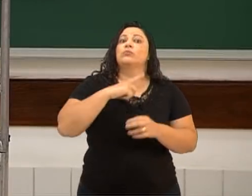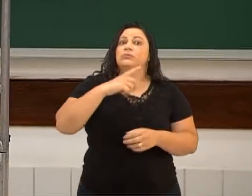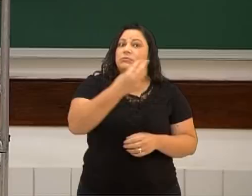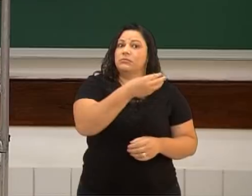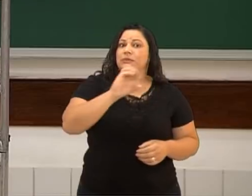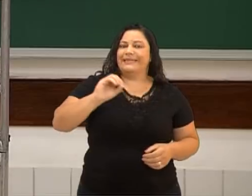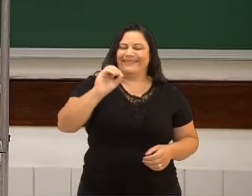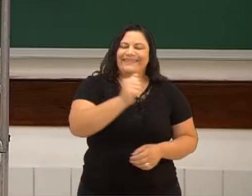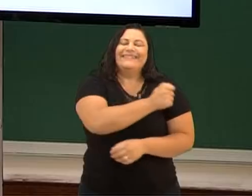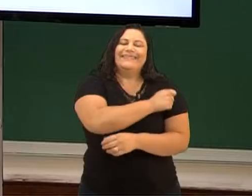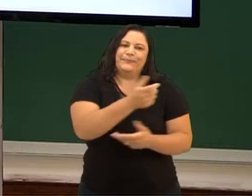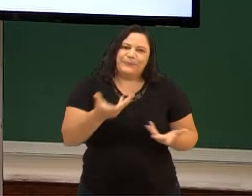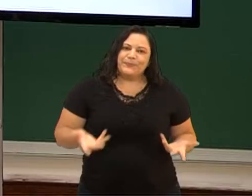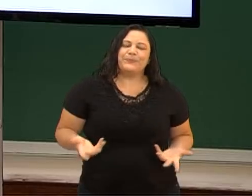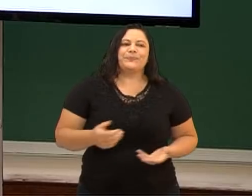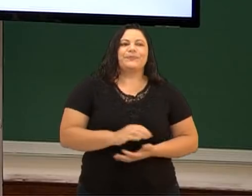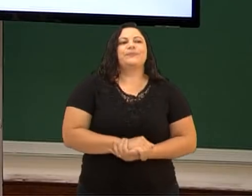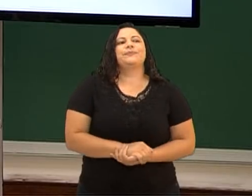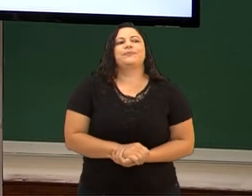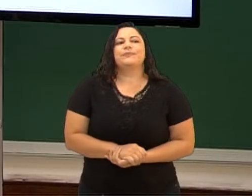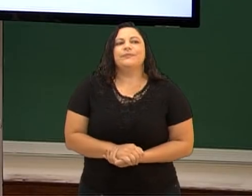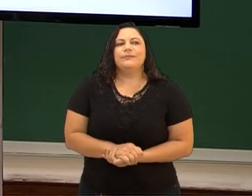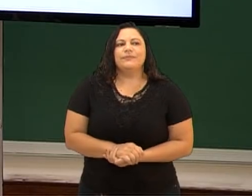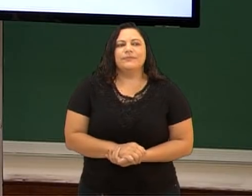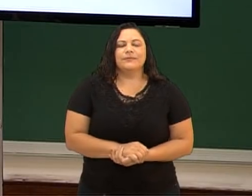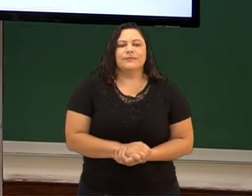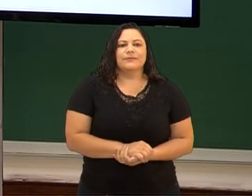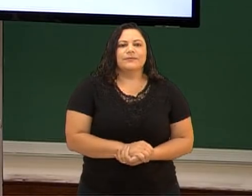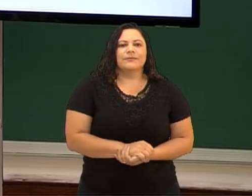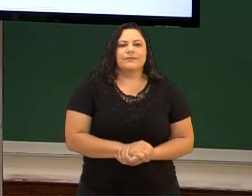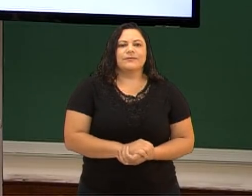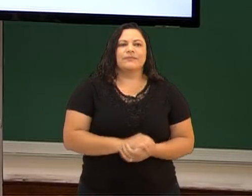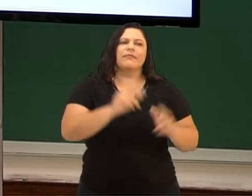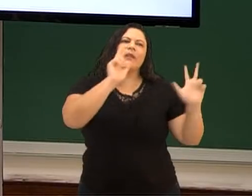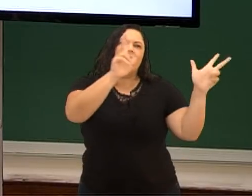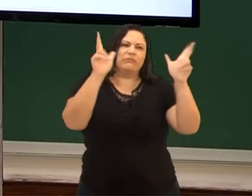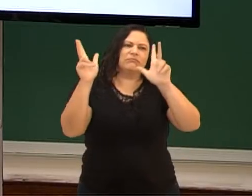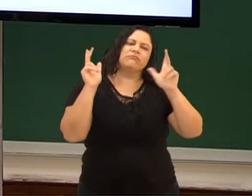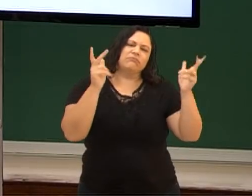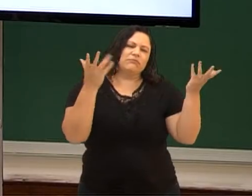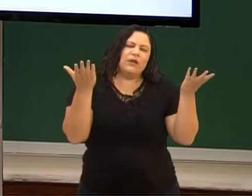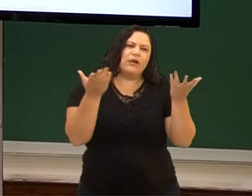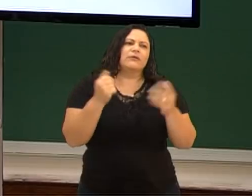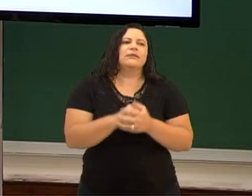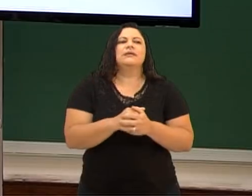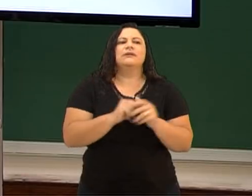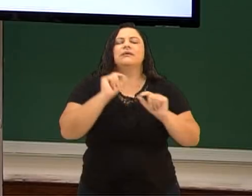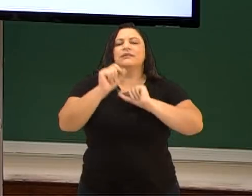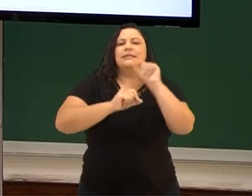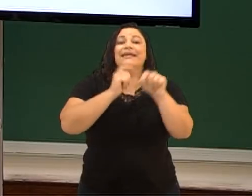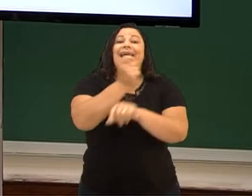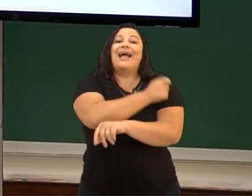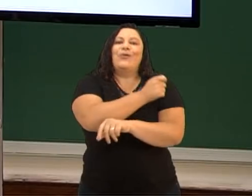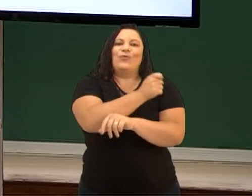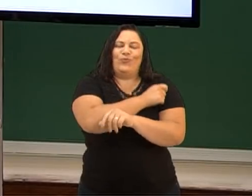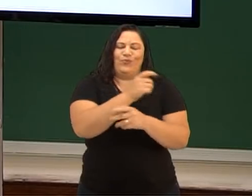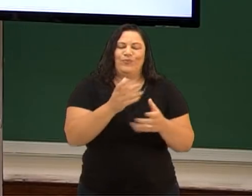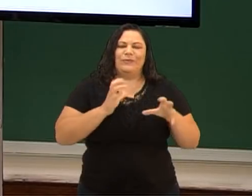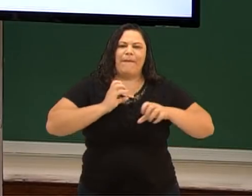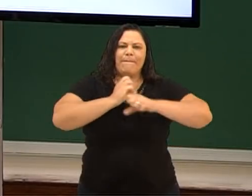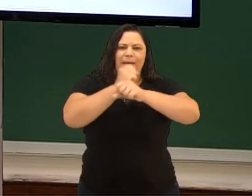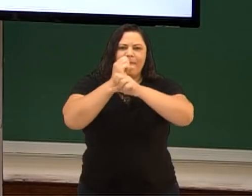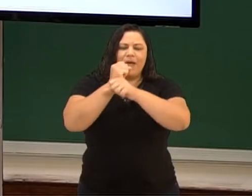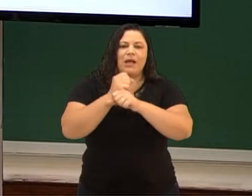alunos. Então percebam lá. Então, entretenimento e alunos. Ela tabulou as